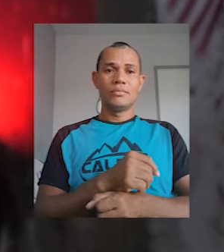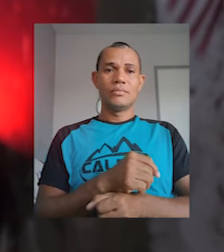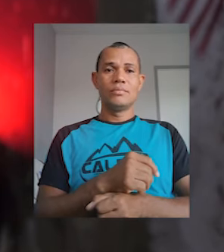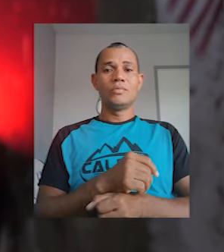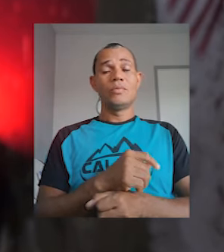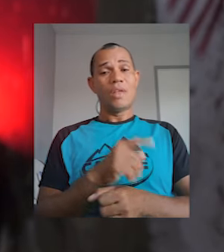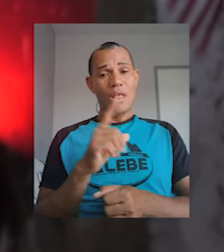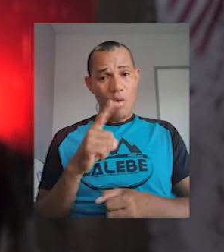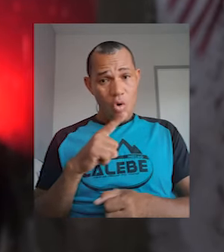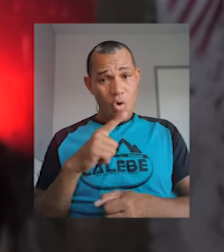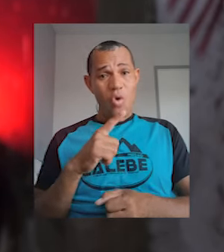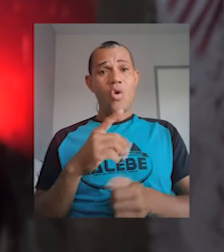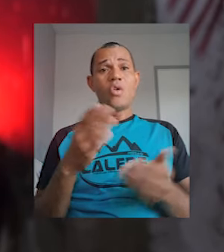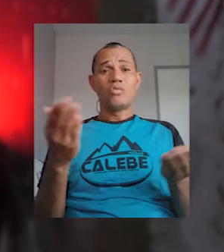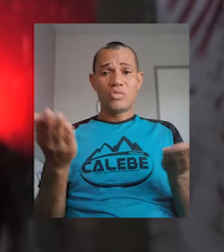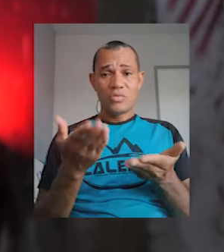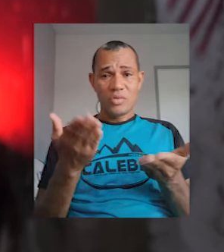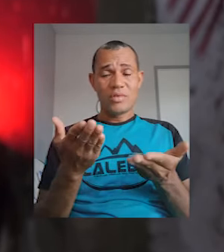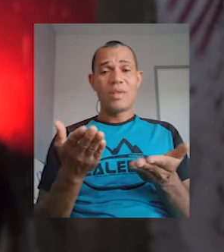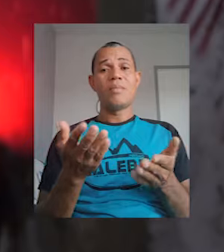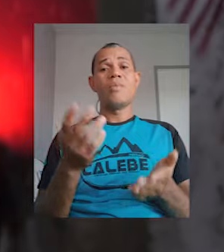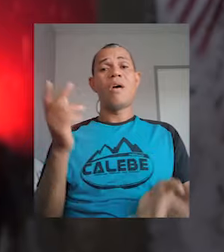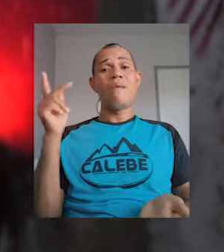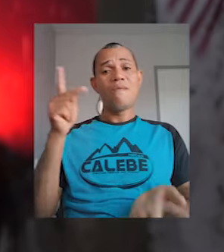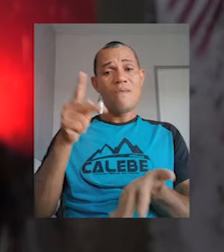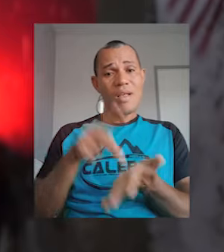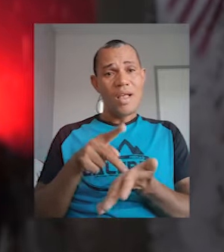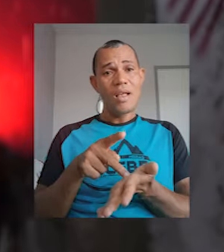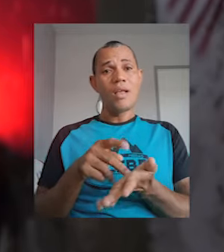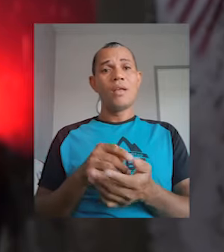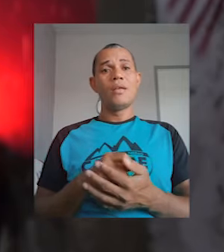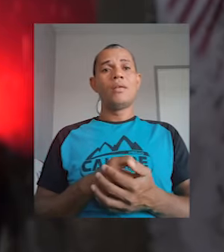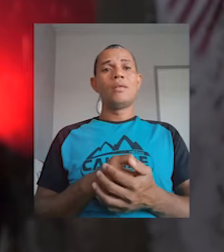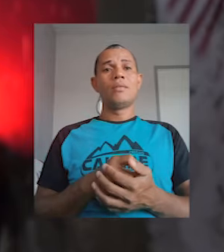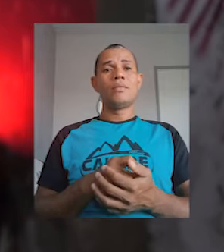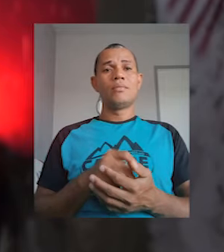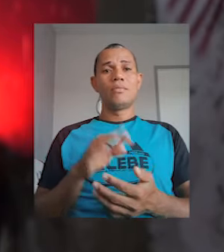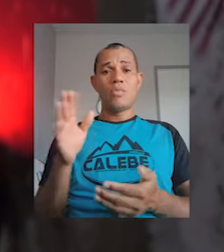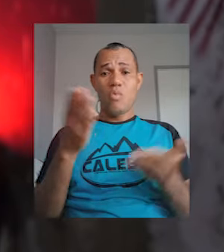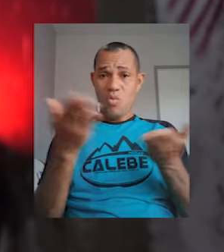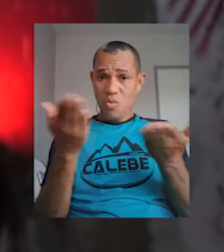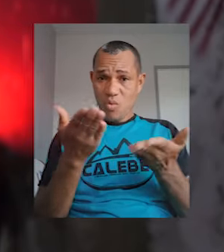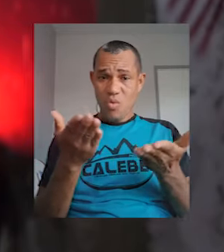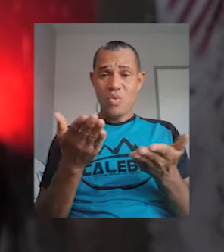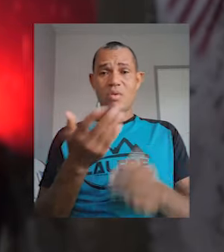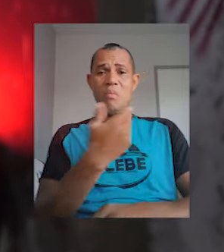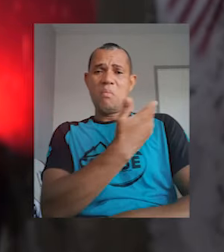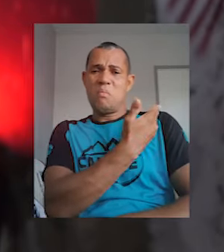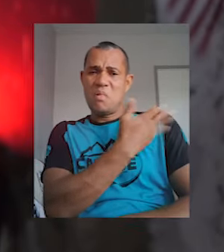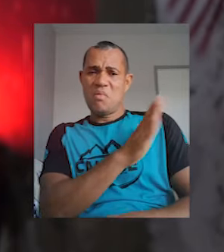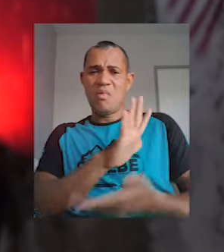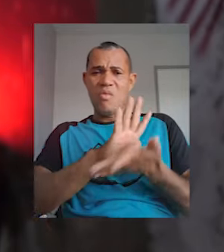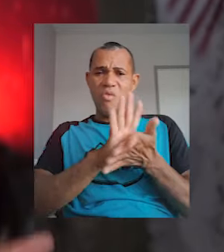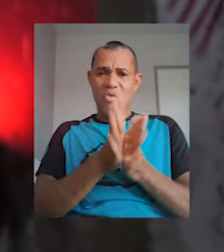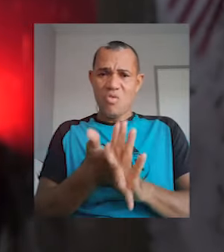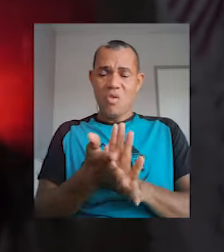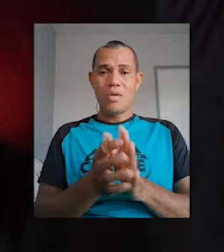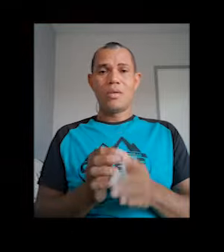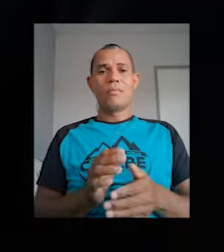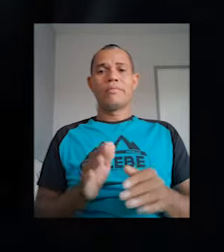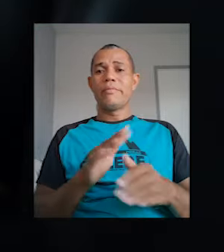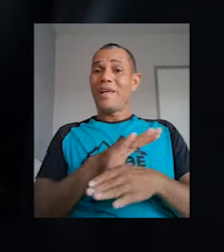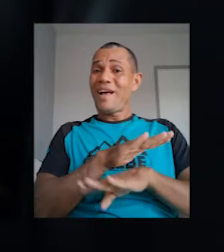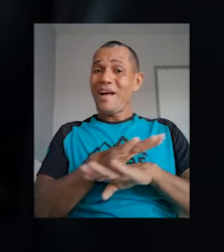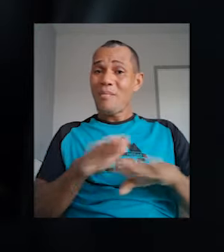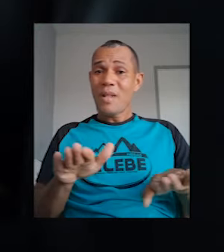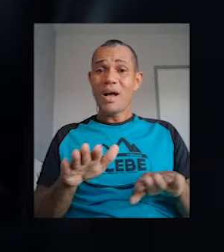como termos hoje outra realidade senão essa realidade preconceituosa.